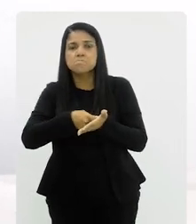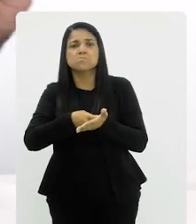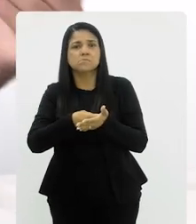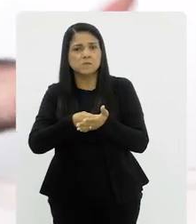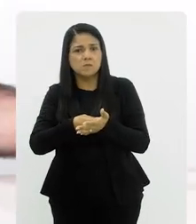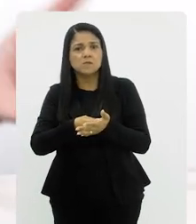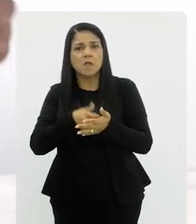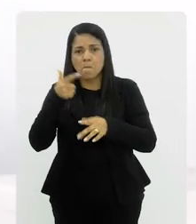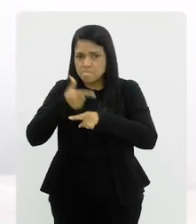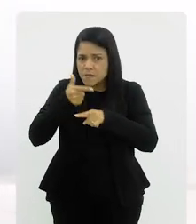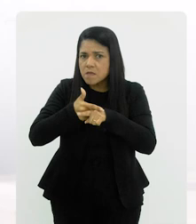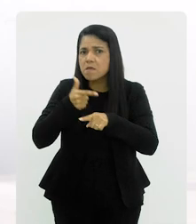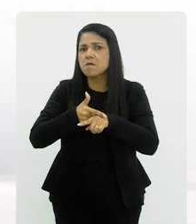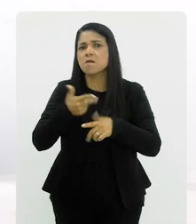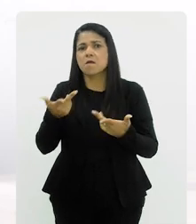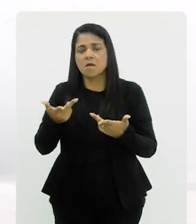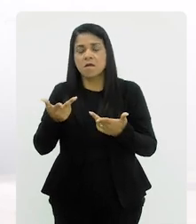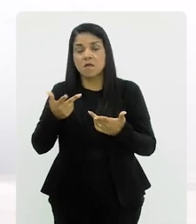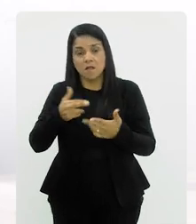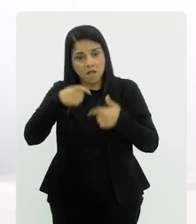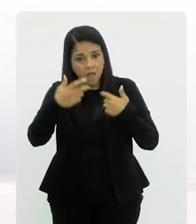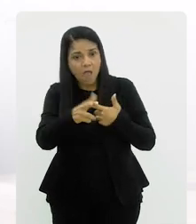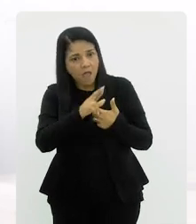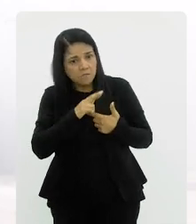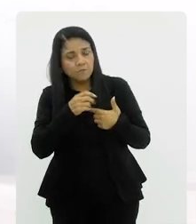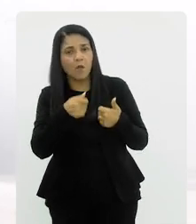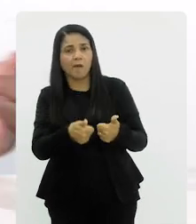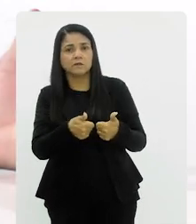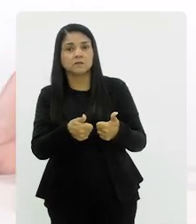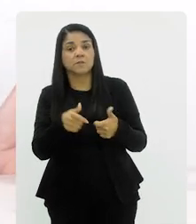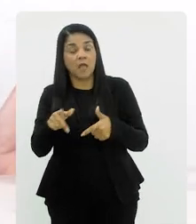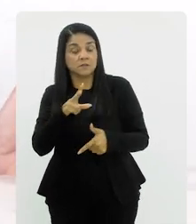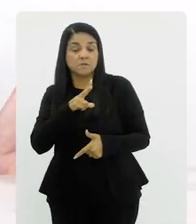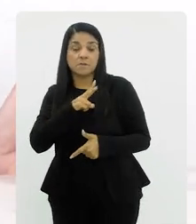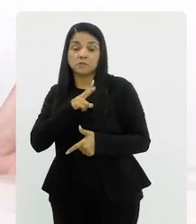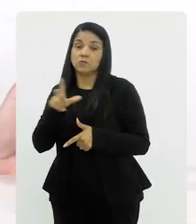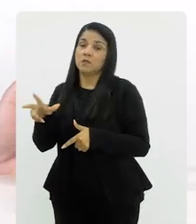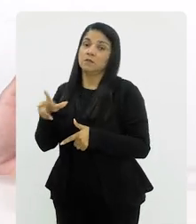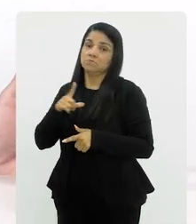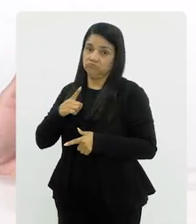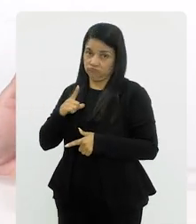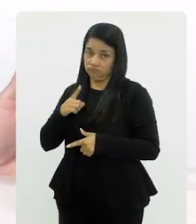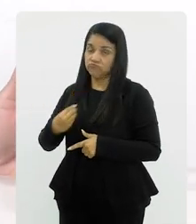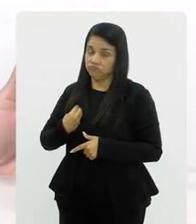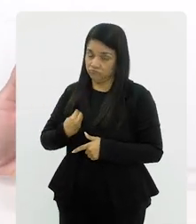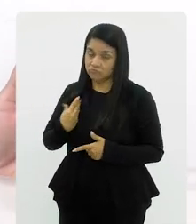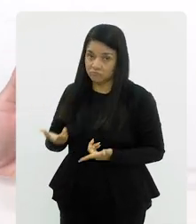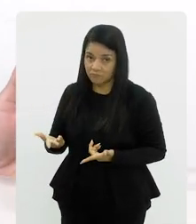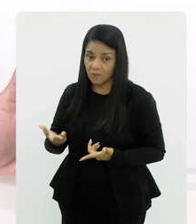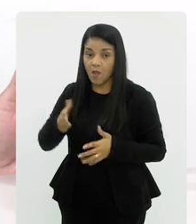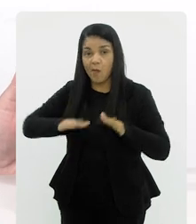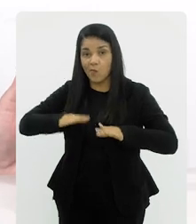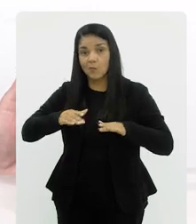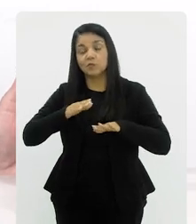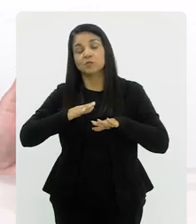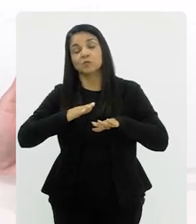exige, ele quer ver o resultado. Só que tem essa particularidade de ser padre. Então,